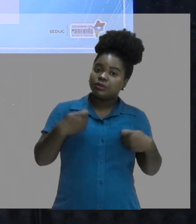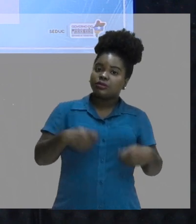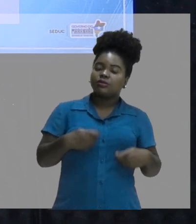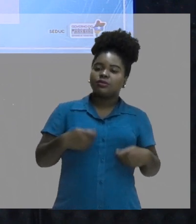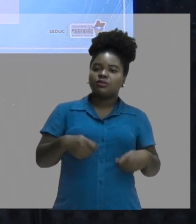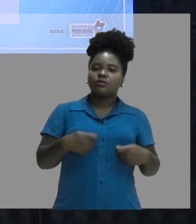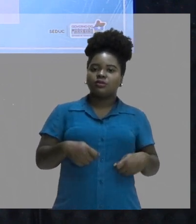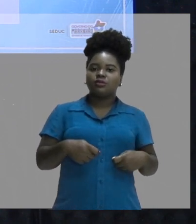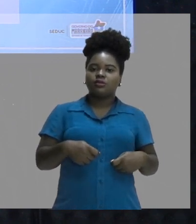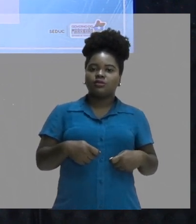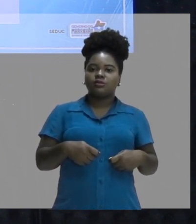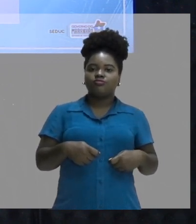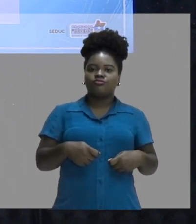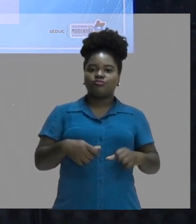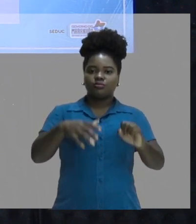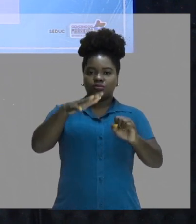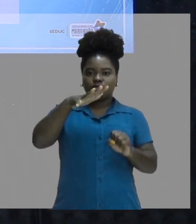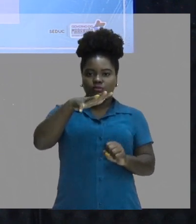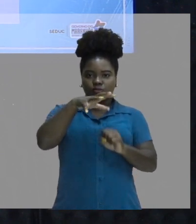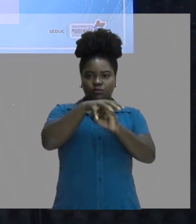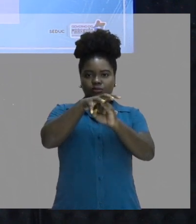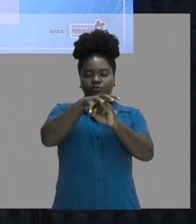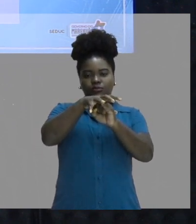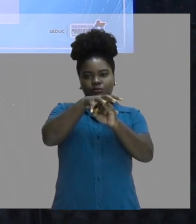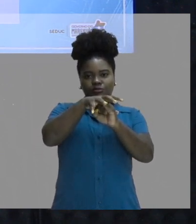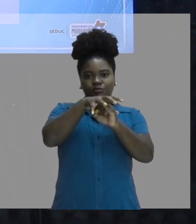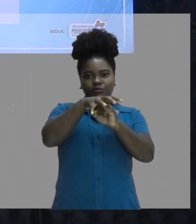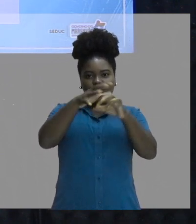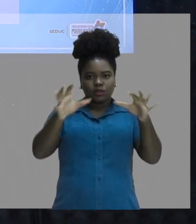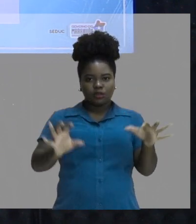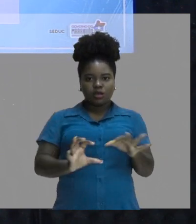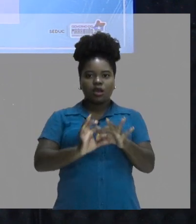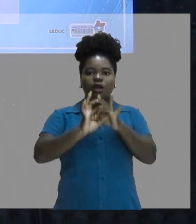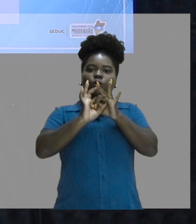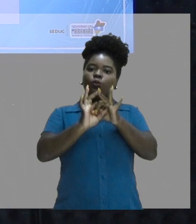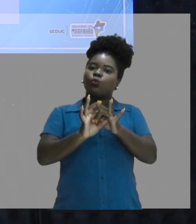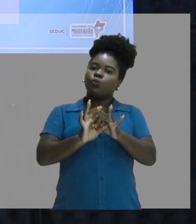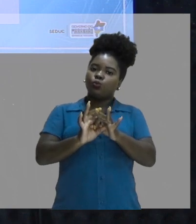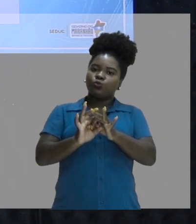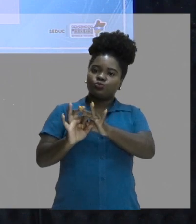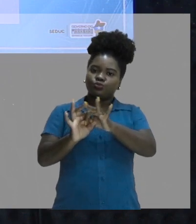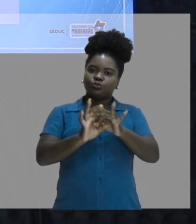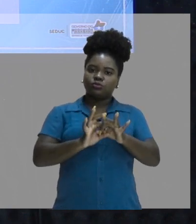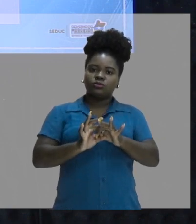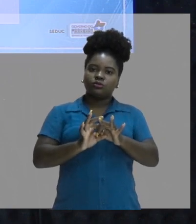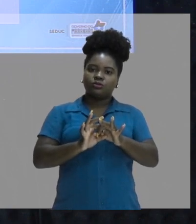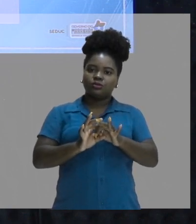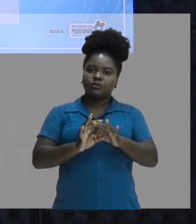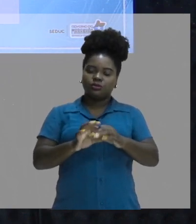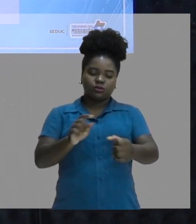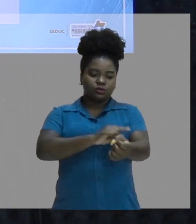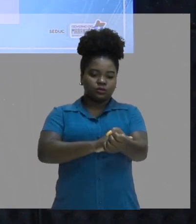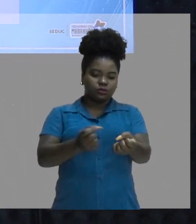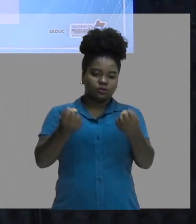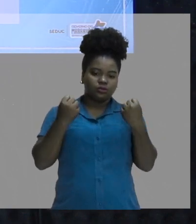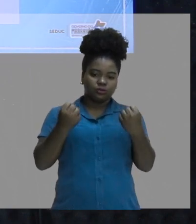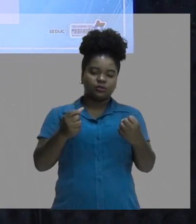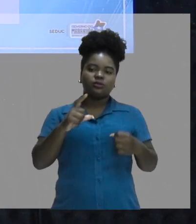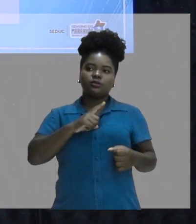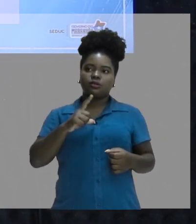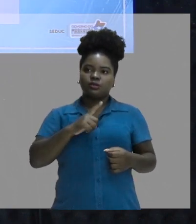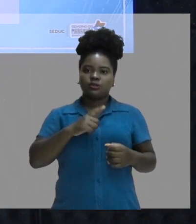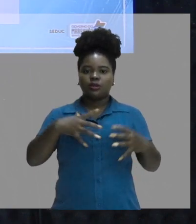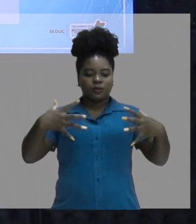tá certo? Um neurônio, une-se ali aquela fibra muscular, cada fibra muscular recebe essa informação, ela tem essa